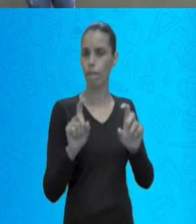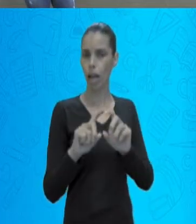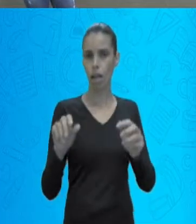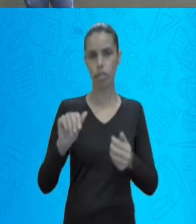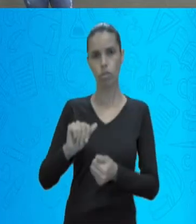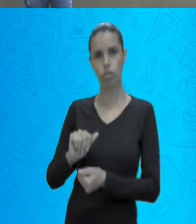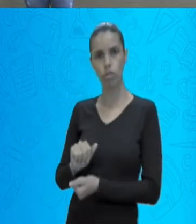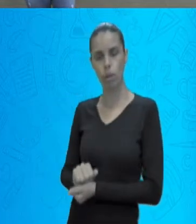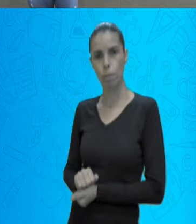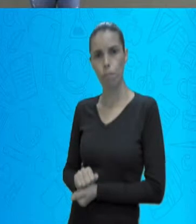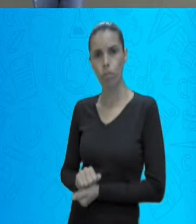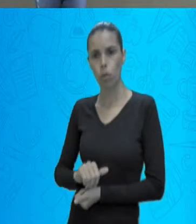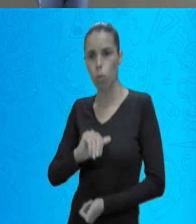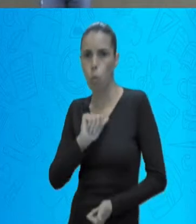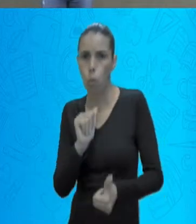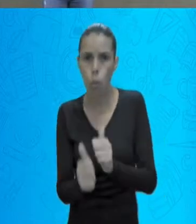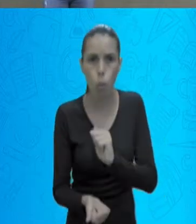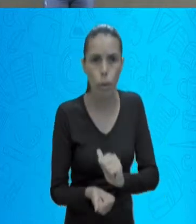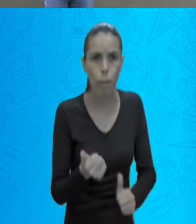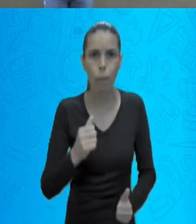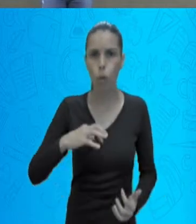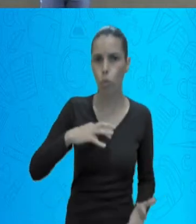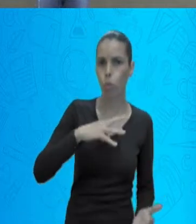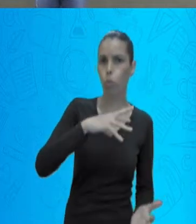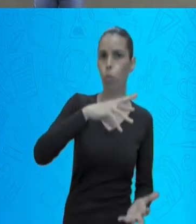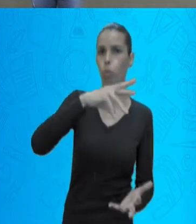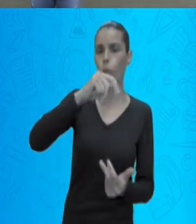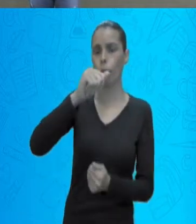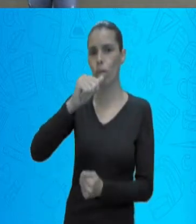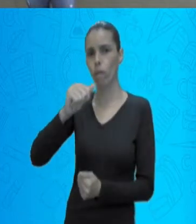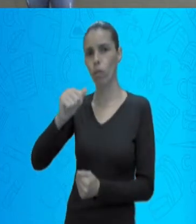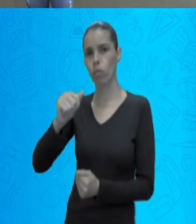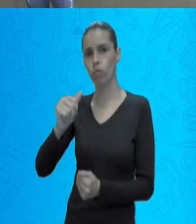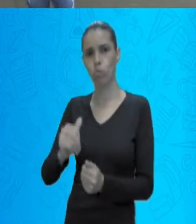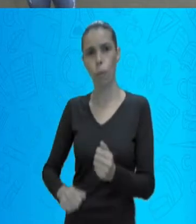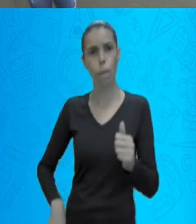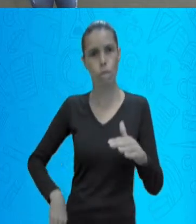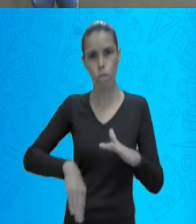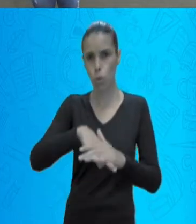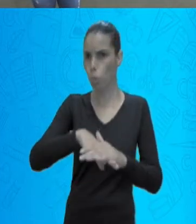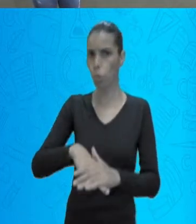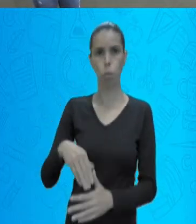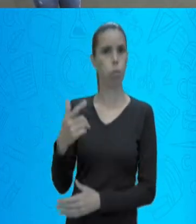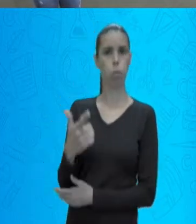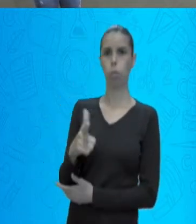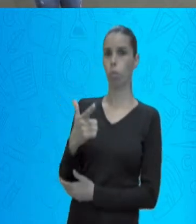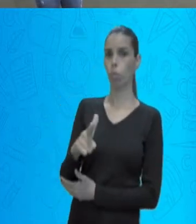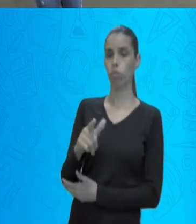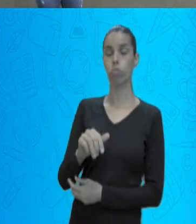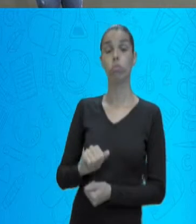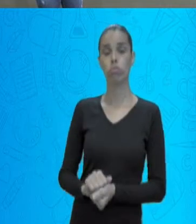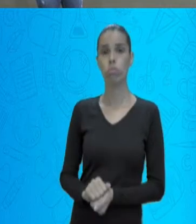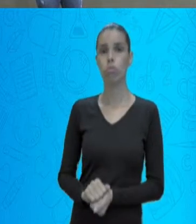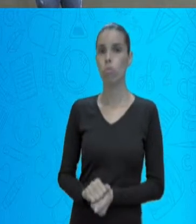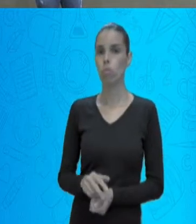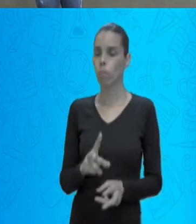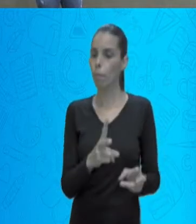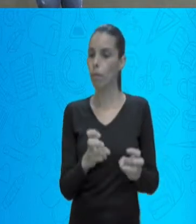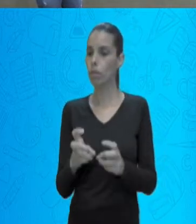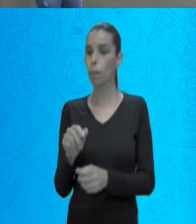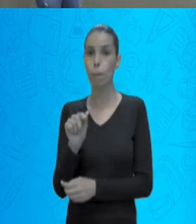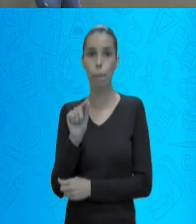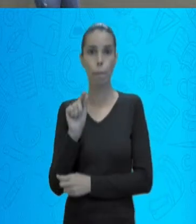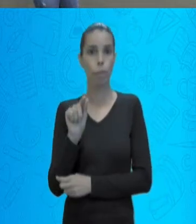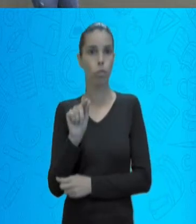está me dizendo que não vai ter Copa do Mundo este ano. Não terá, ok? Tem alguma pontuação? Não